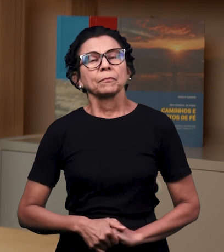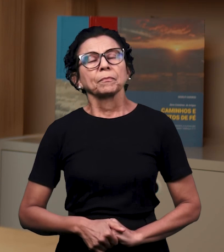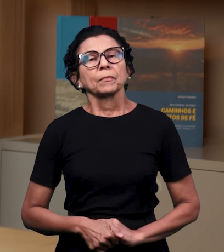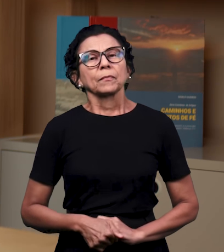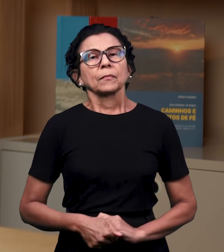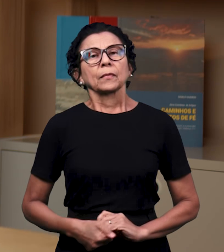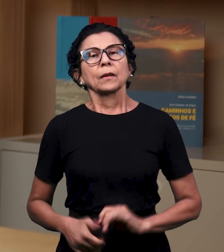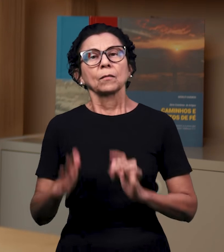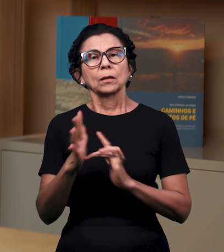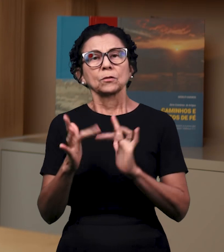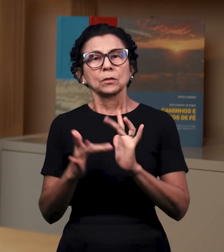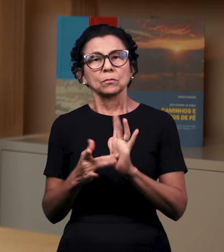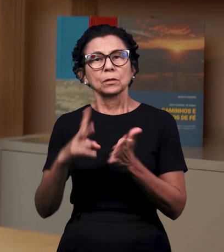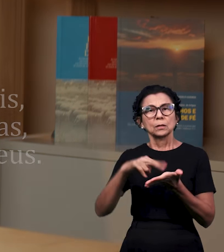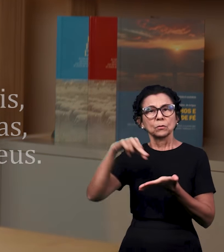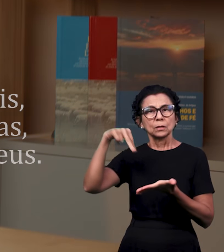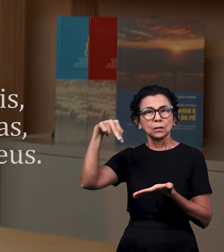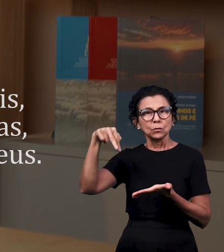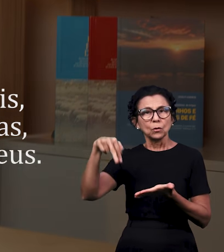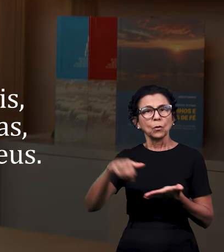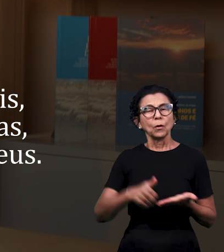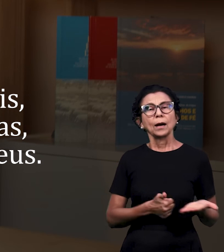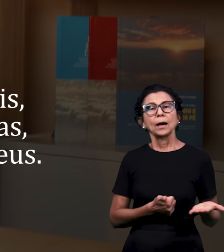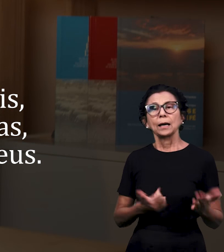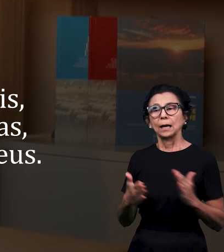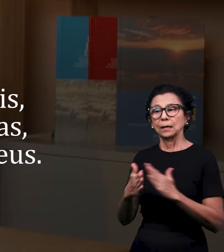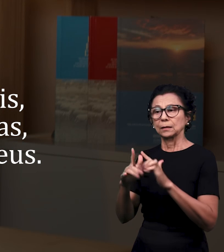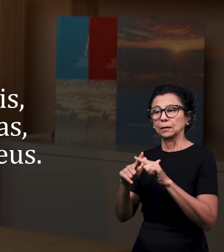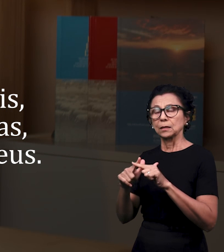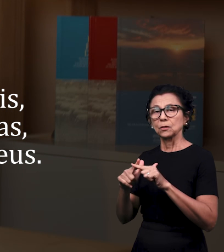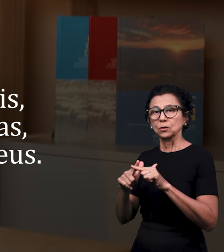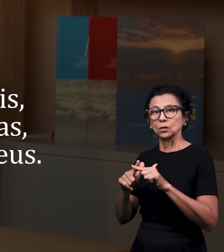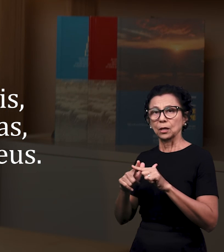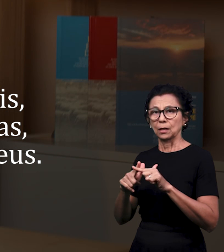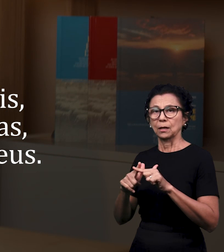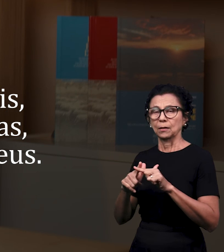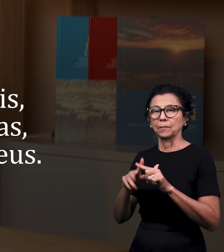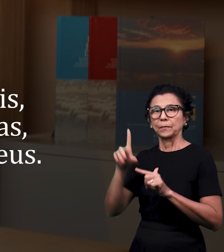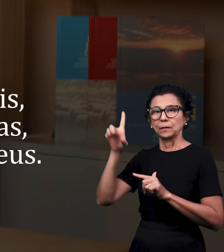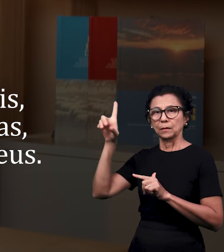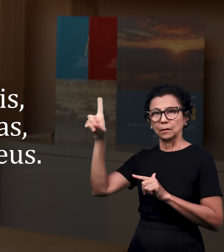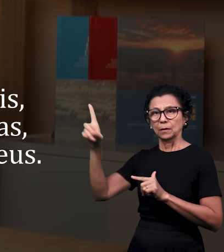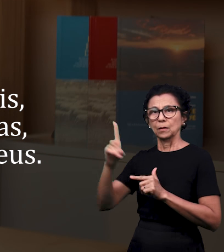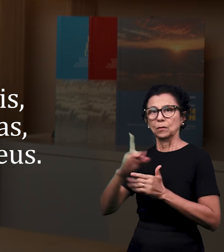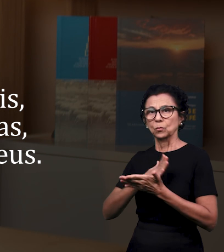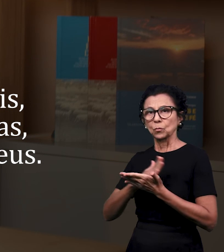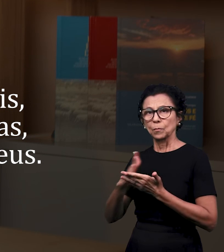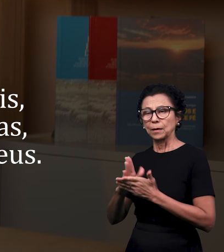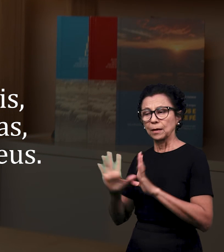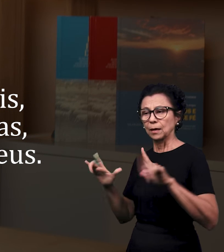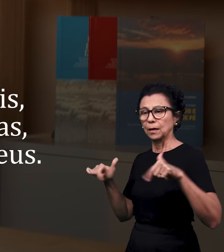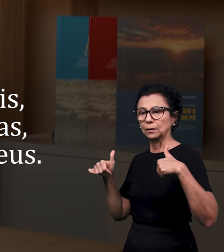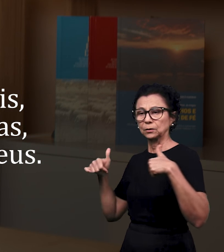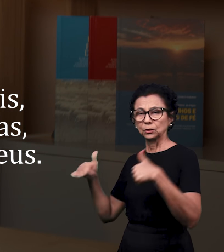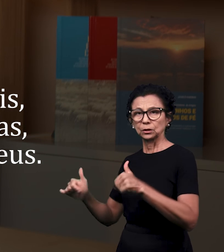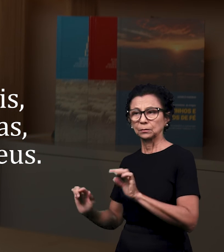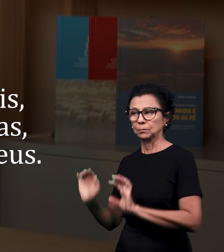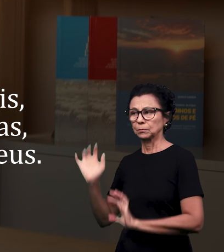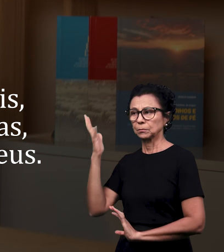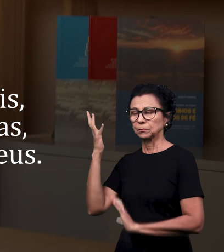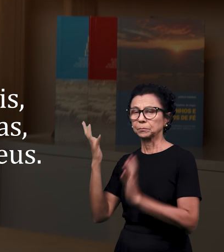manifestar sinais no meio da igreja. Tanto é que Jesus, a Bíblia diz, por um espaço de 40 dias, ele